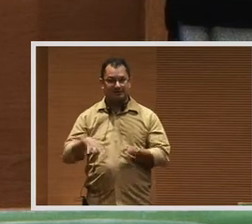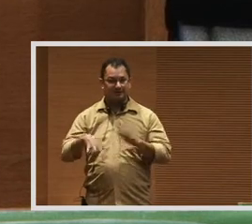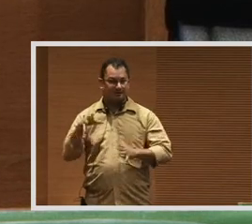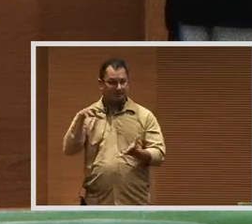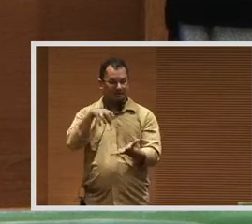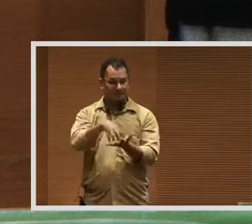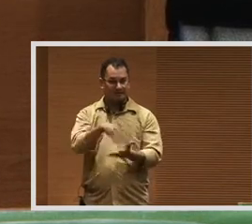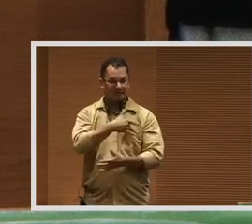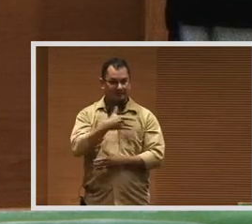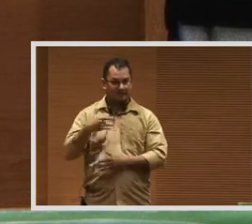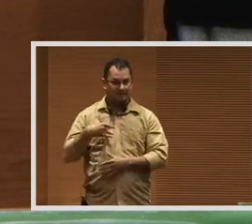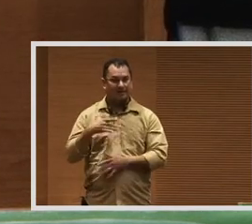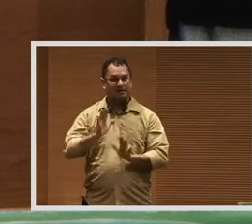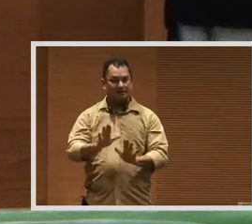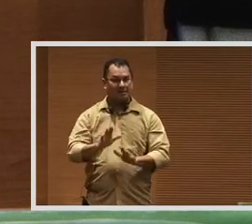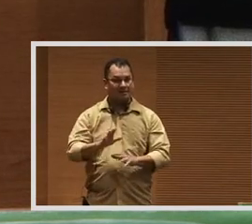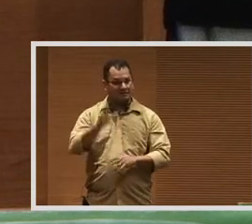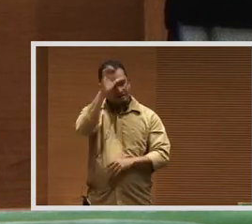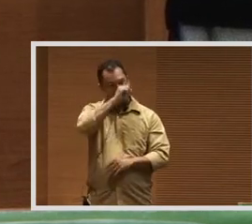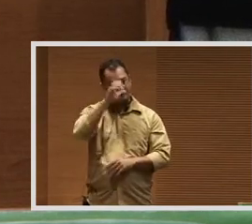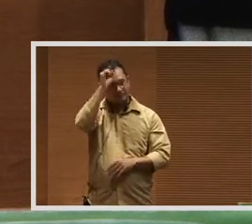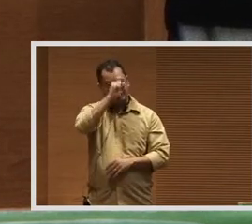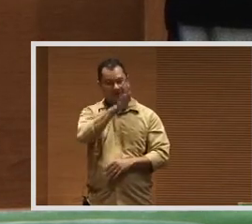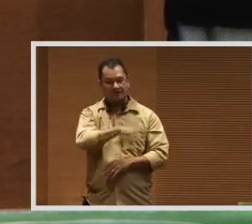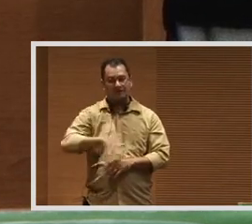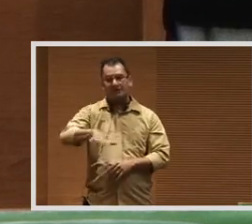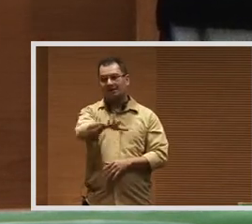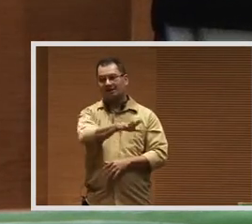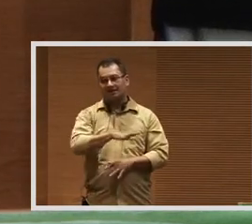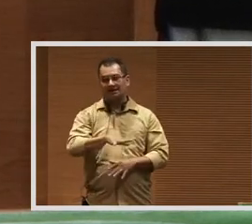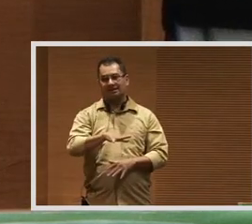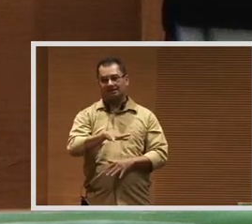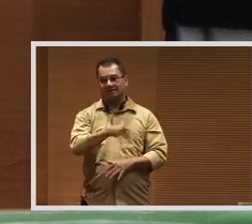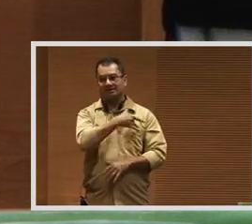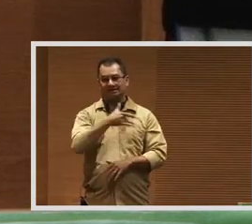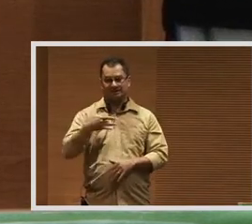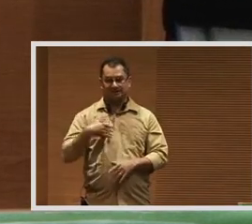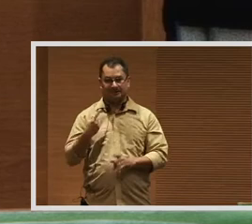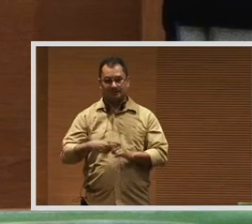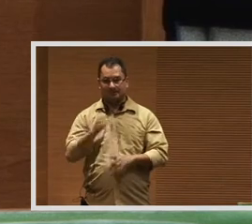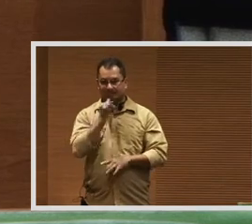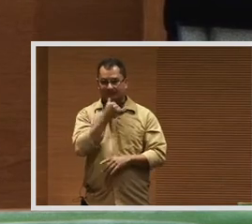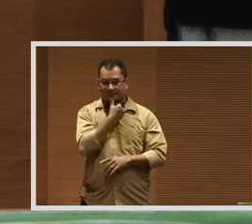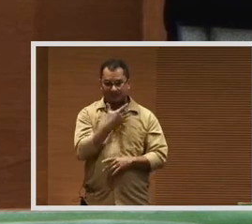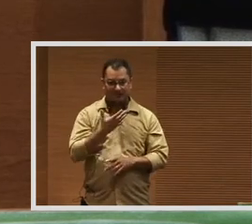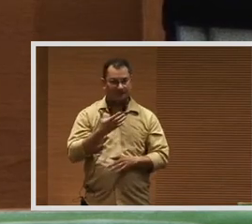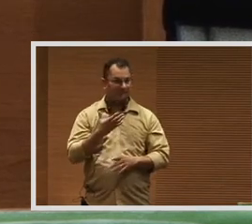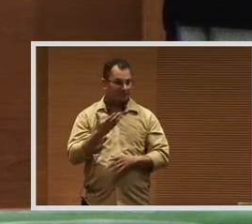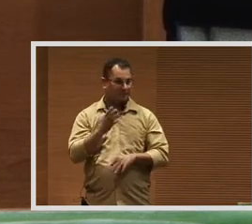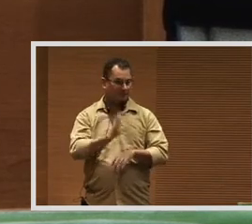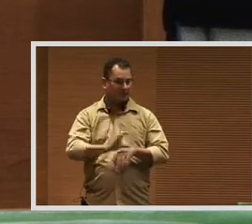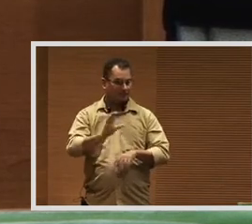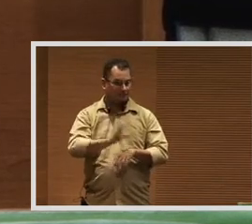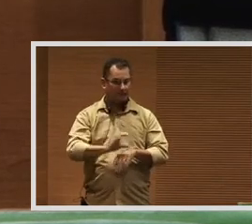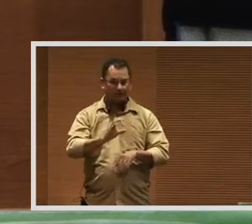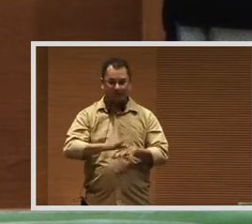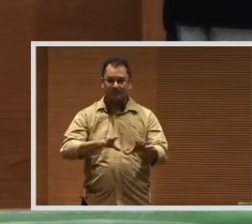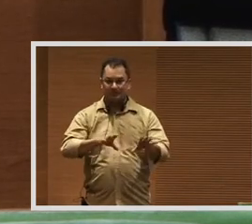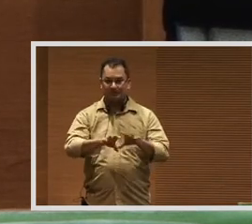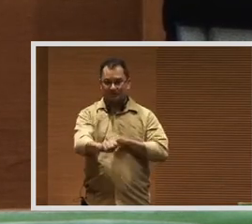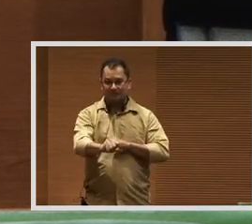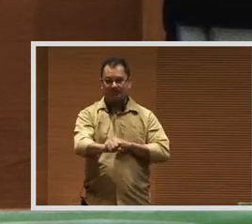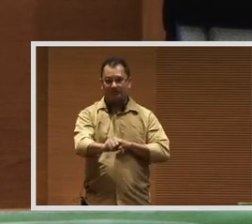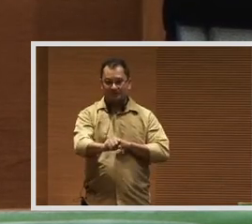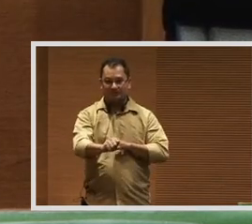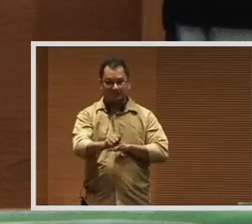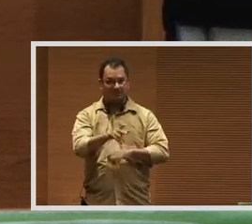saúde, mas elas aprenderam com a área da saúde. Porque, infelizmente, no curso das professoras, na graduação, mesmo